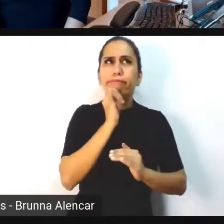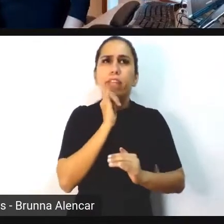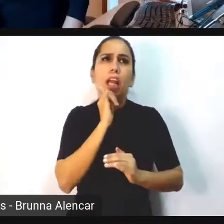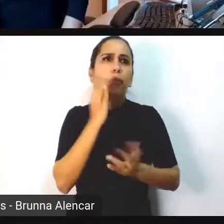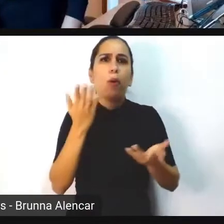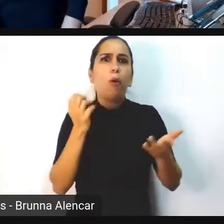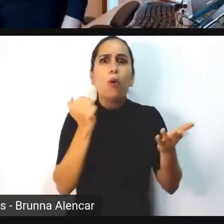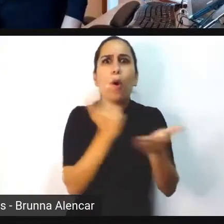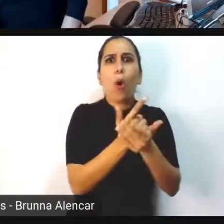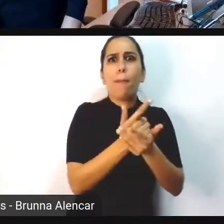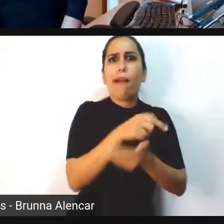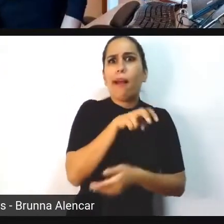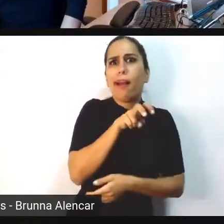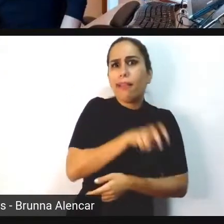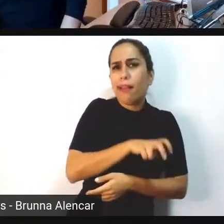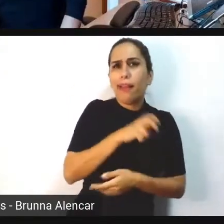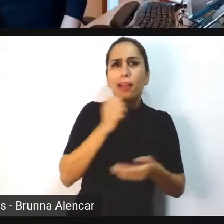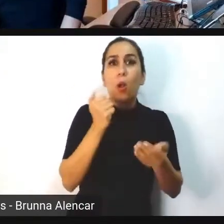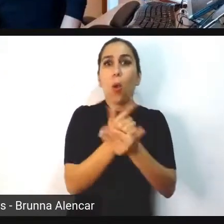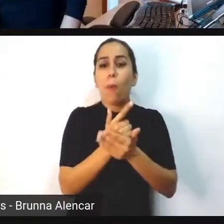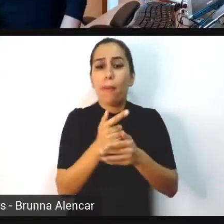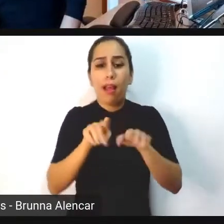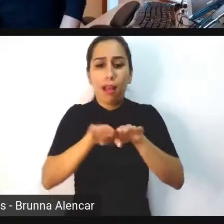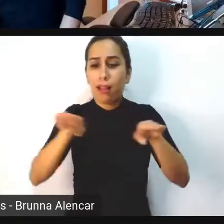para o escritório, a mesa,